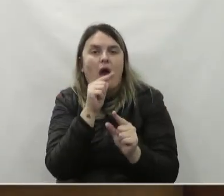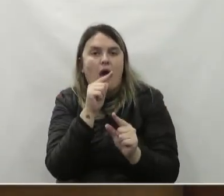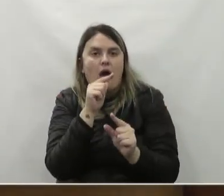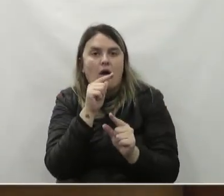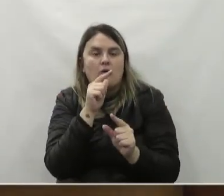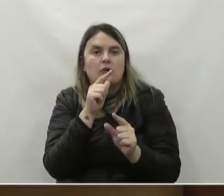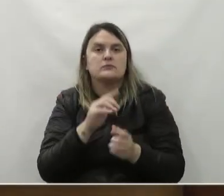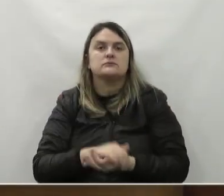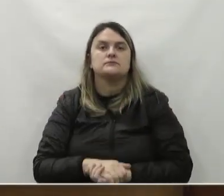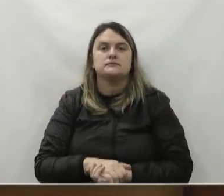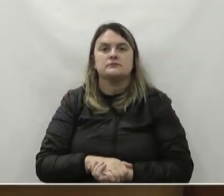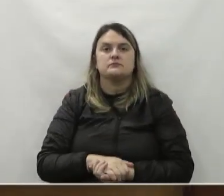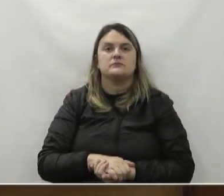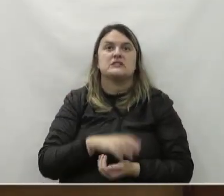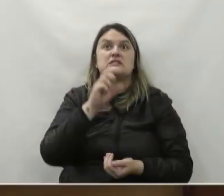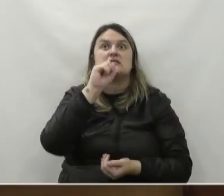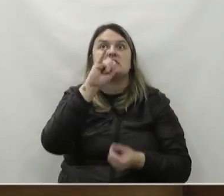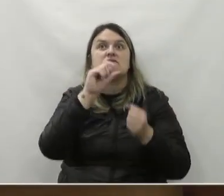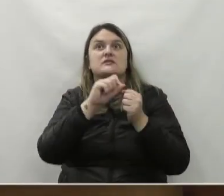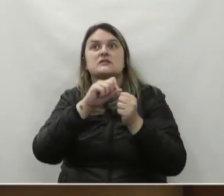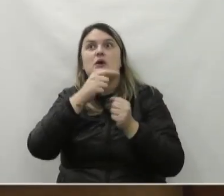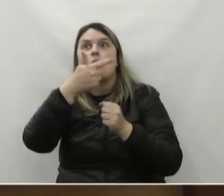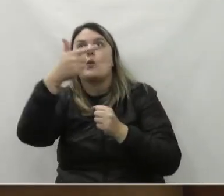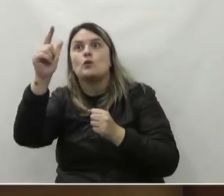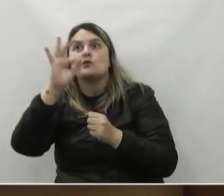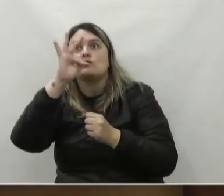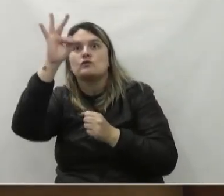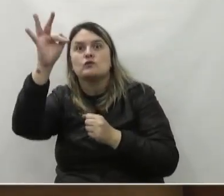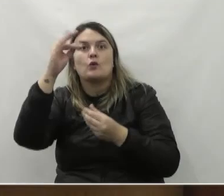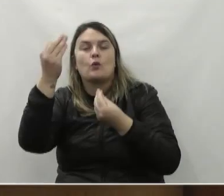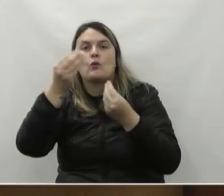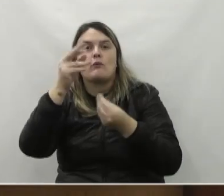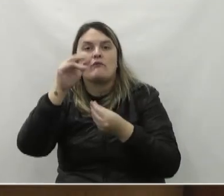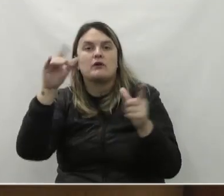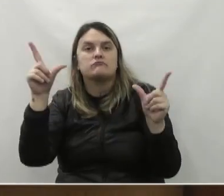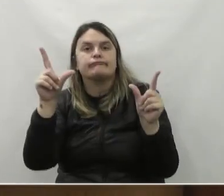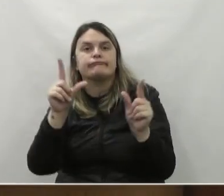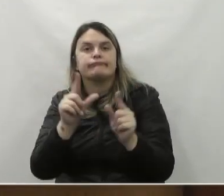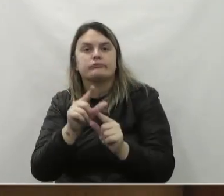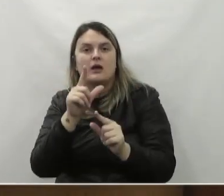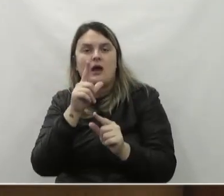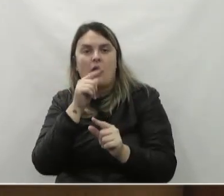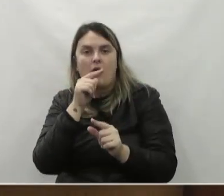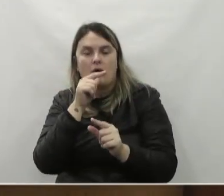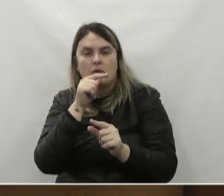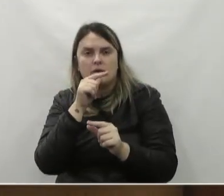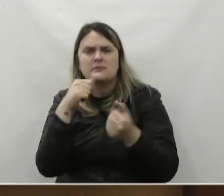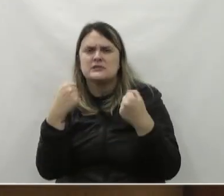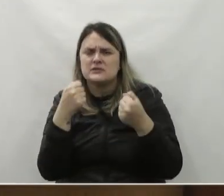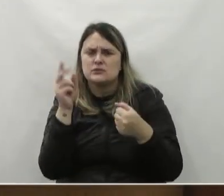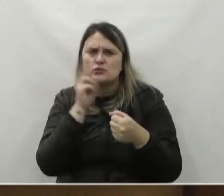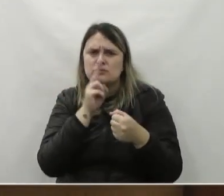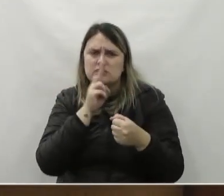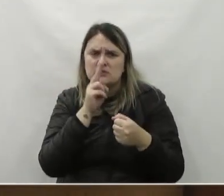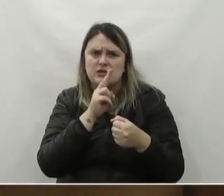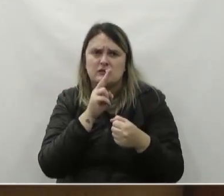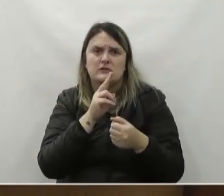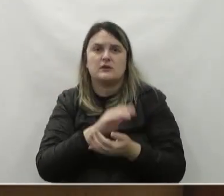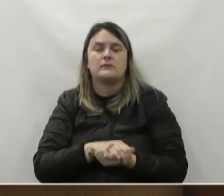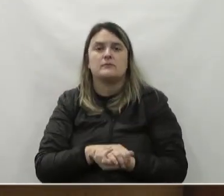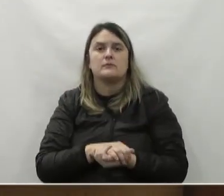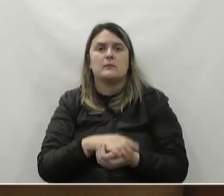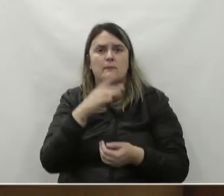metragem o rio, se fizer outra obra, reduz um pouco mais. Mas o que nós precisamos é que seja passado isso